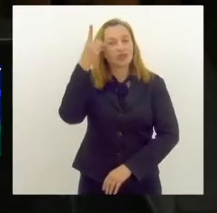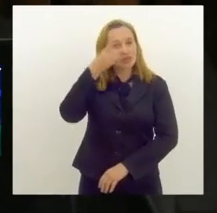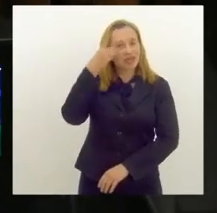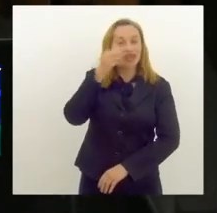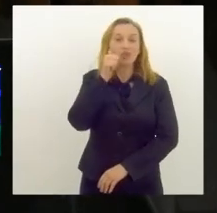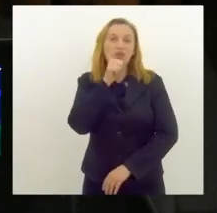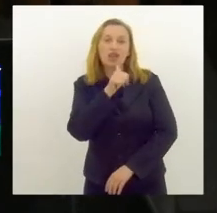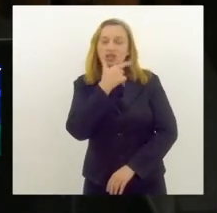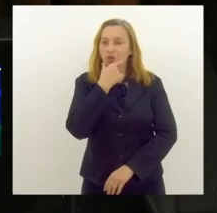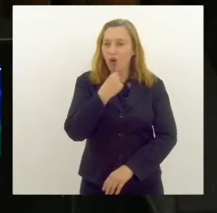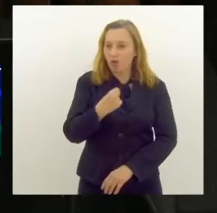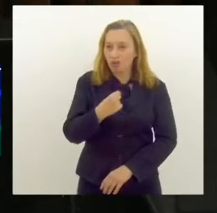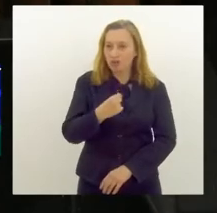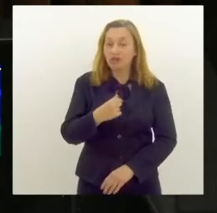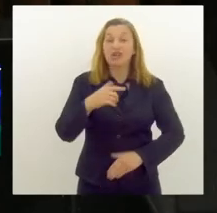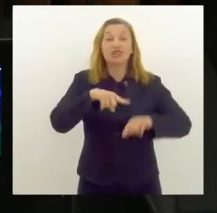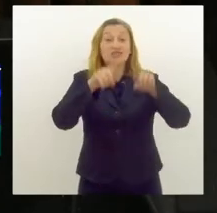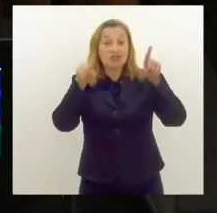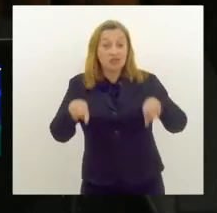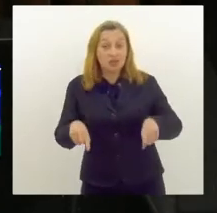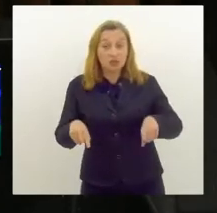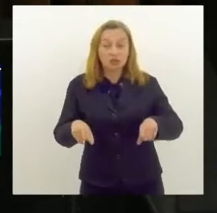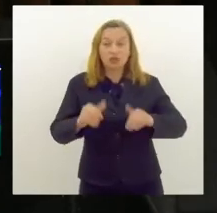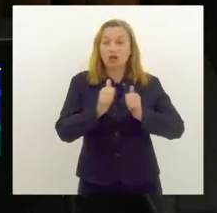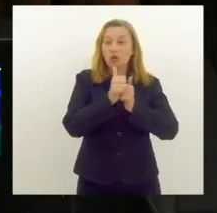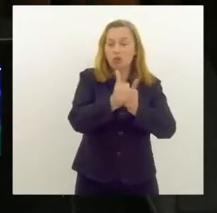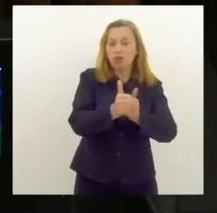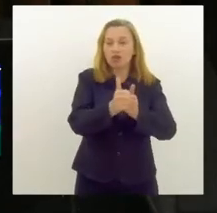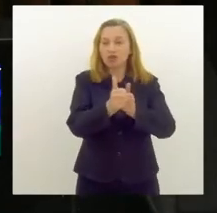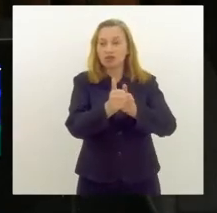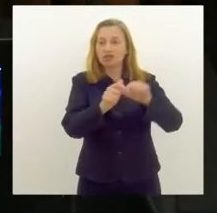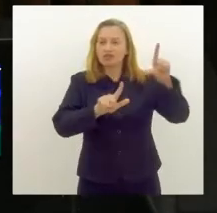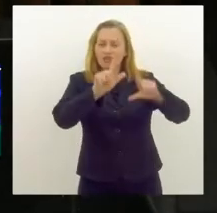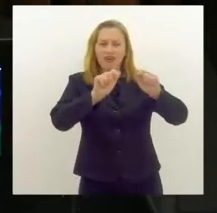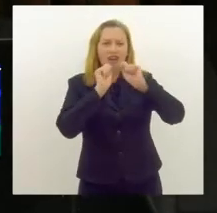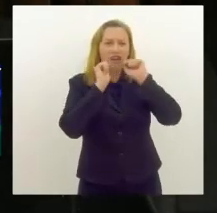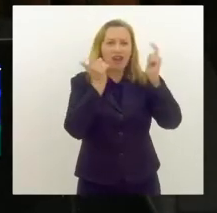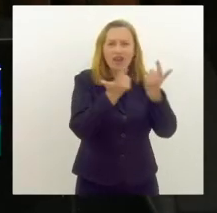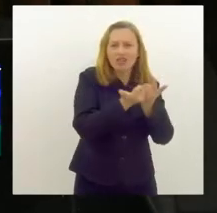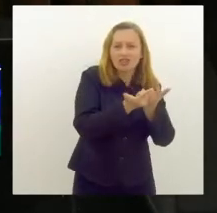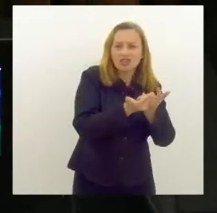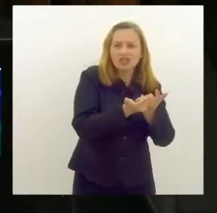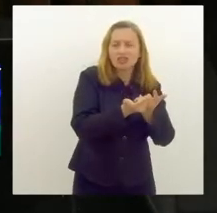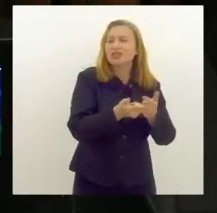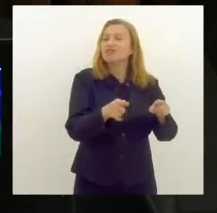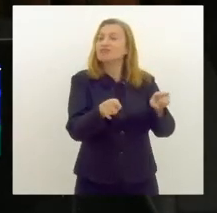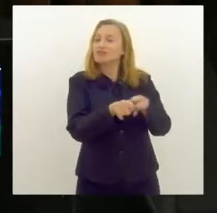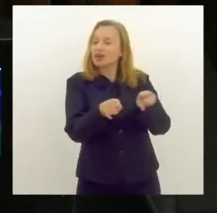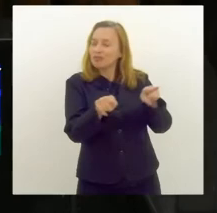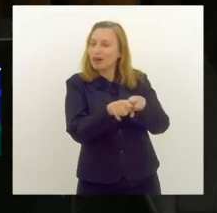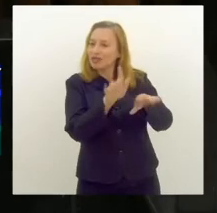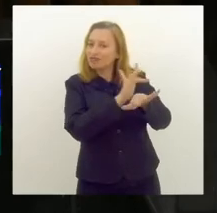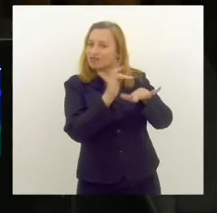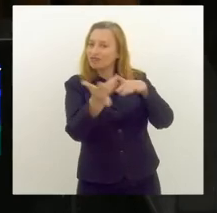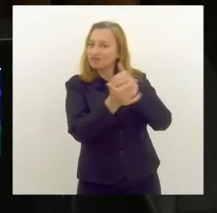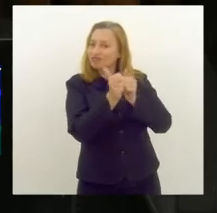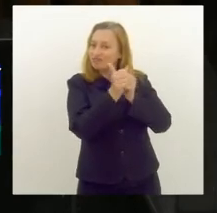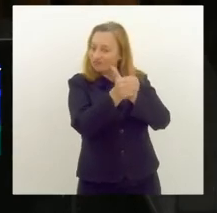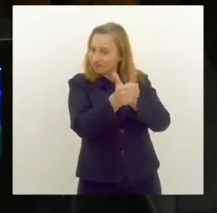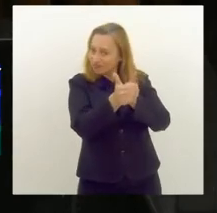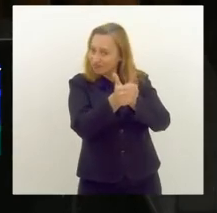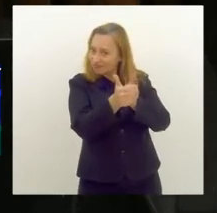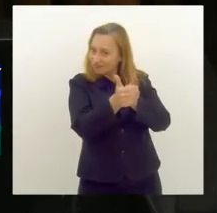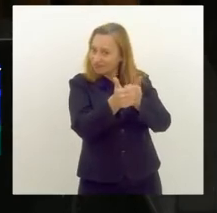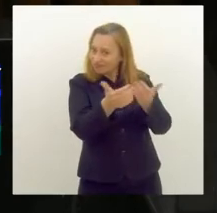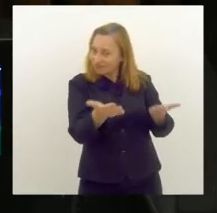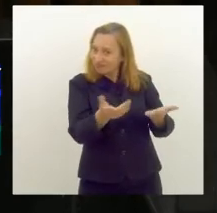deputadas, servidores, os que nos acompanham através da TV Alerge e que também nos acompanham através das nossas